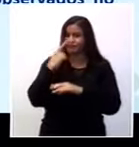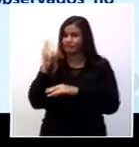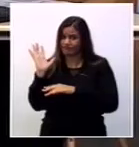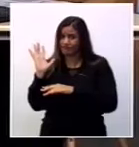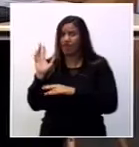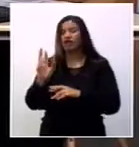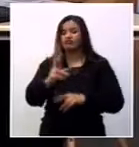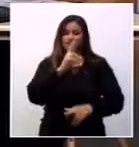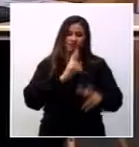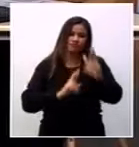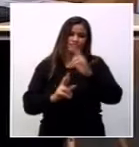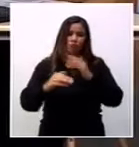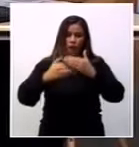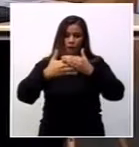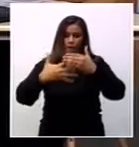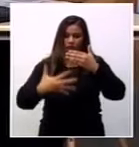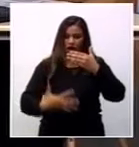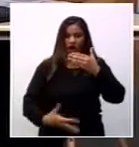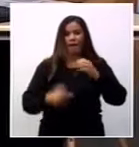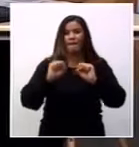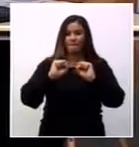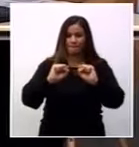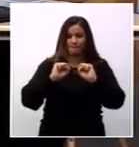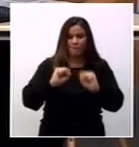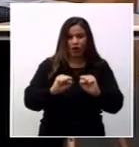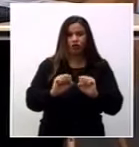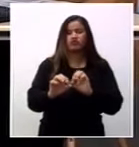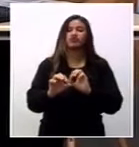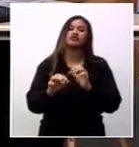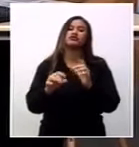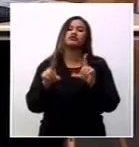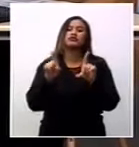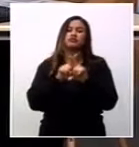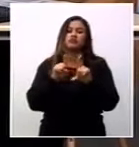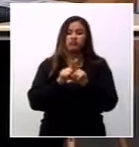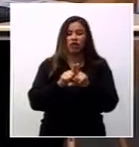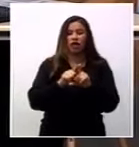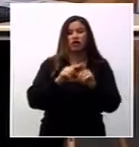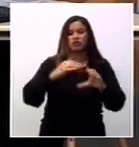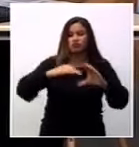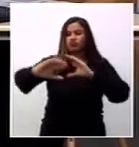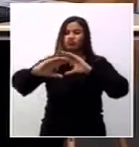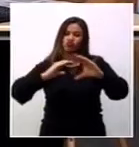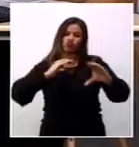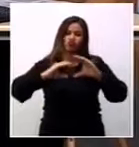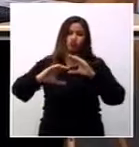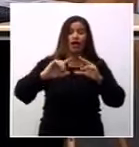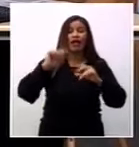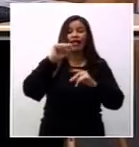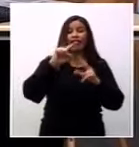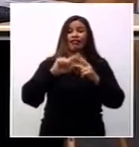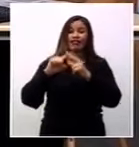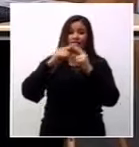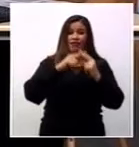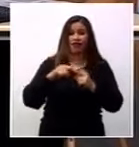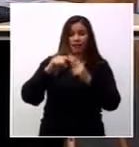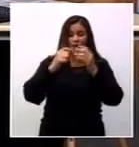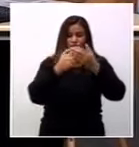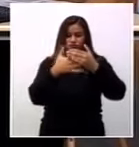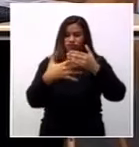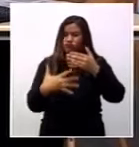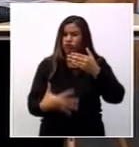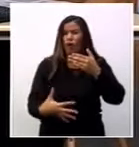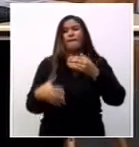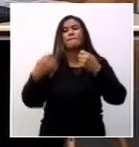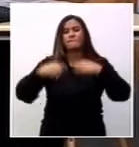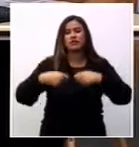aí, coloquem as respostas, as contribuições no chat, lembrando que essa ferramenta maravilhosa aí que vocês têm, que é o chat, ela tem que ser